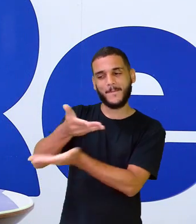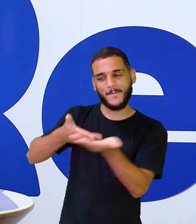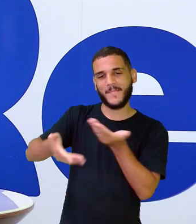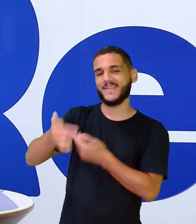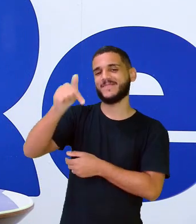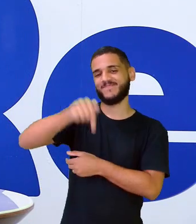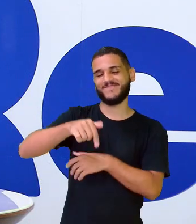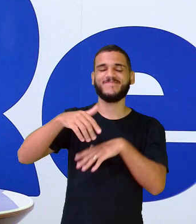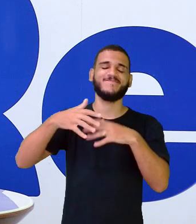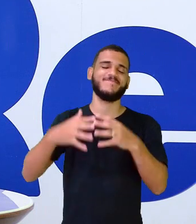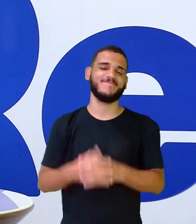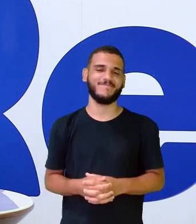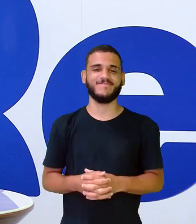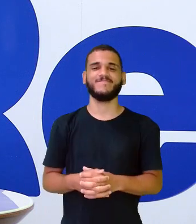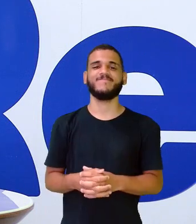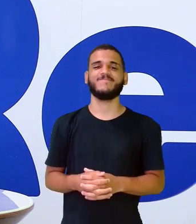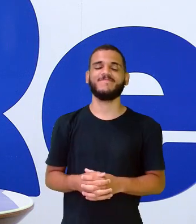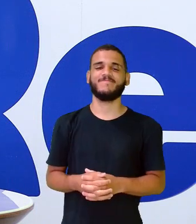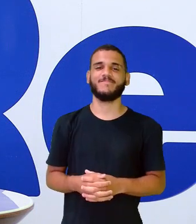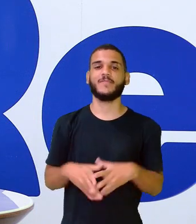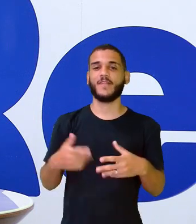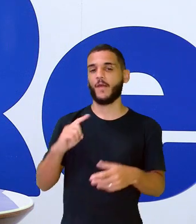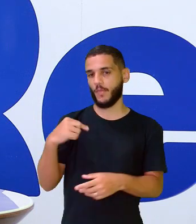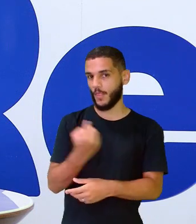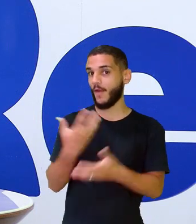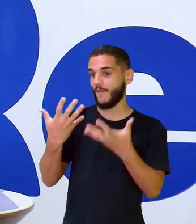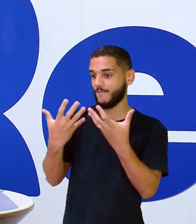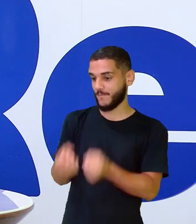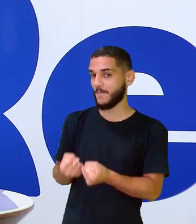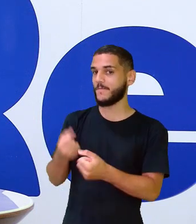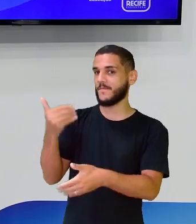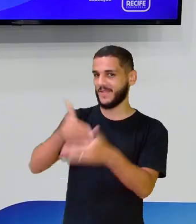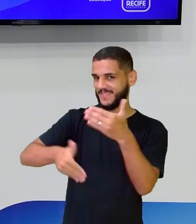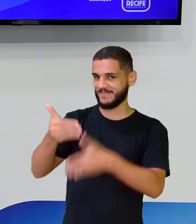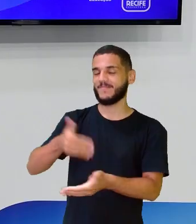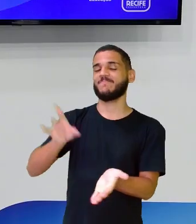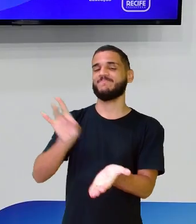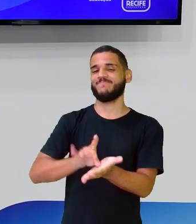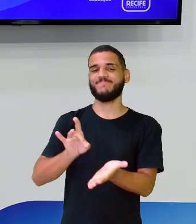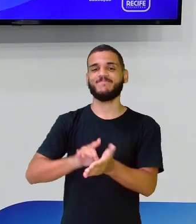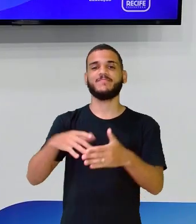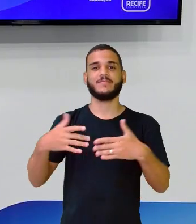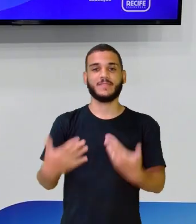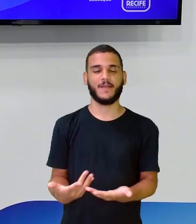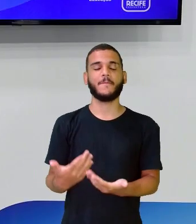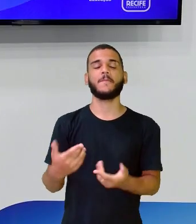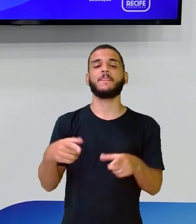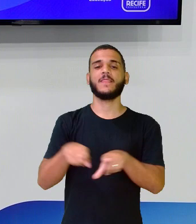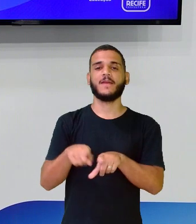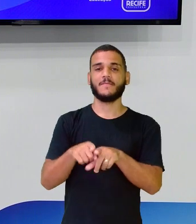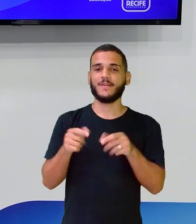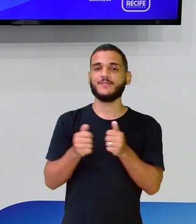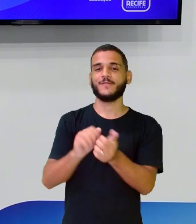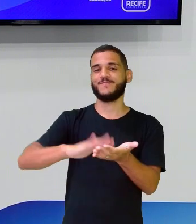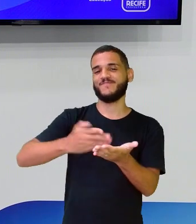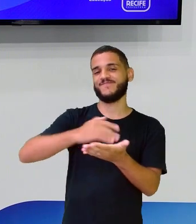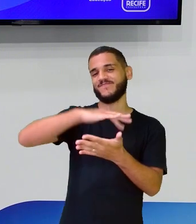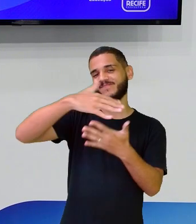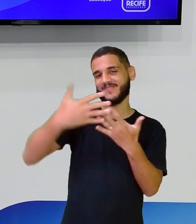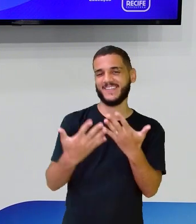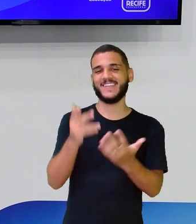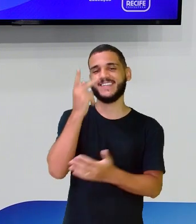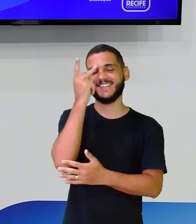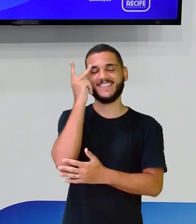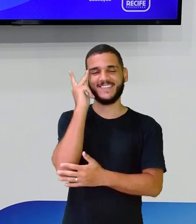interação aqui no chat. Vamos participar. Isso mesmo. E olha só, aqui também, como nosso intérprete, temos o